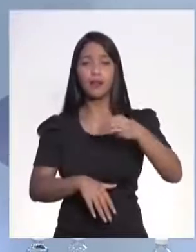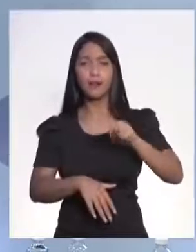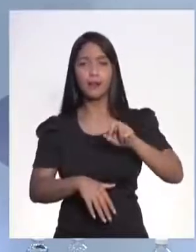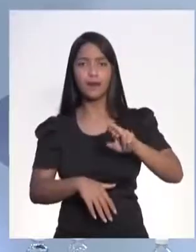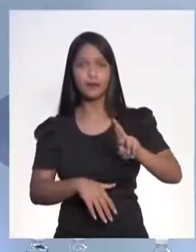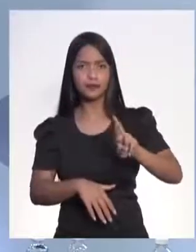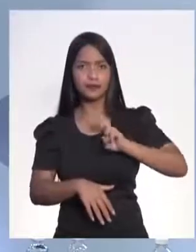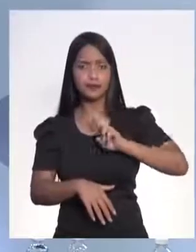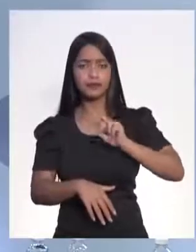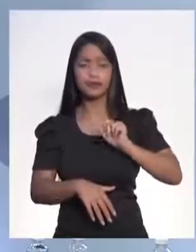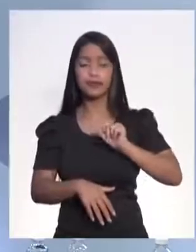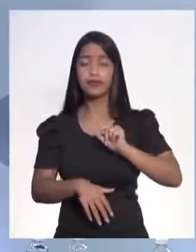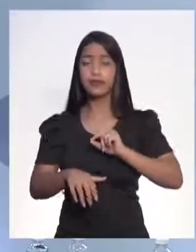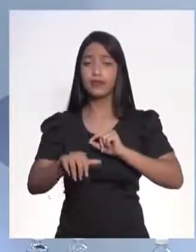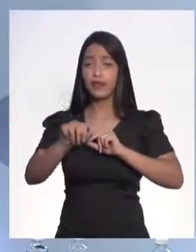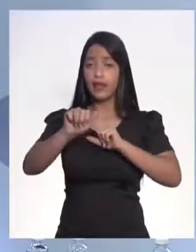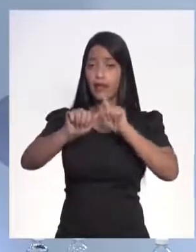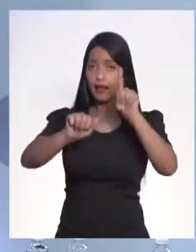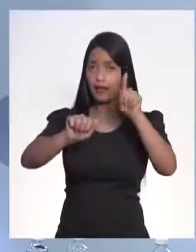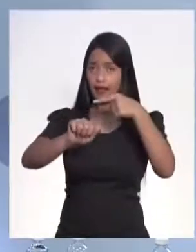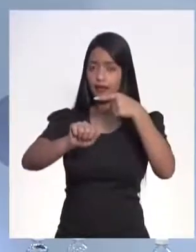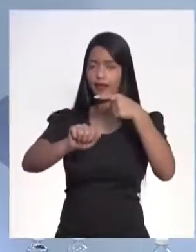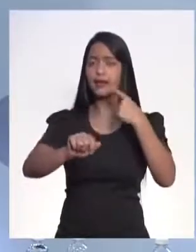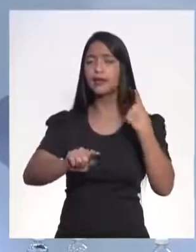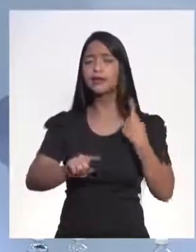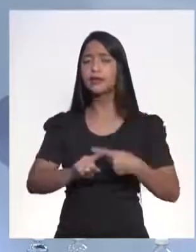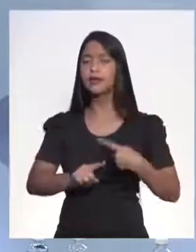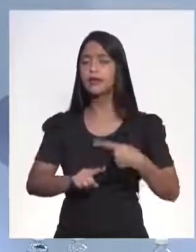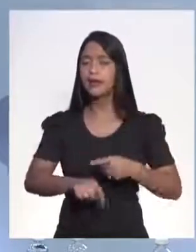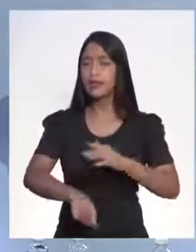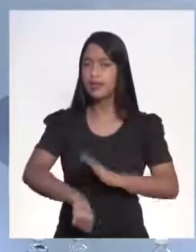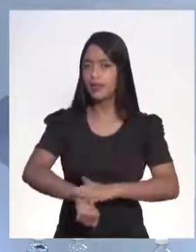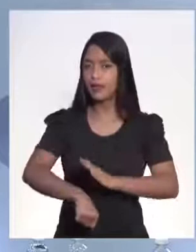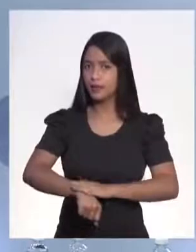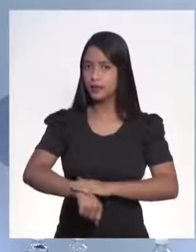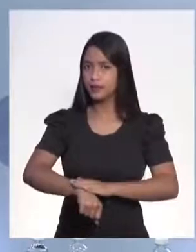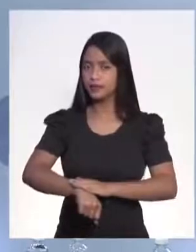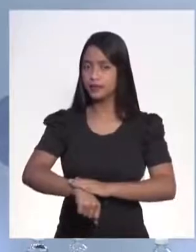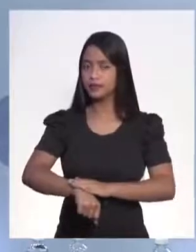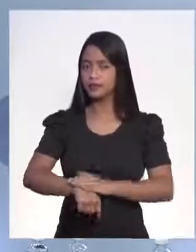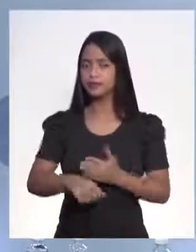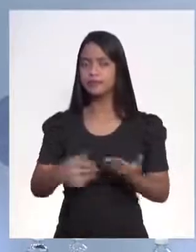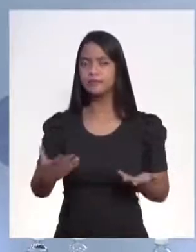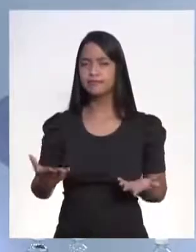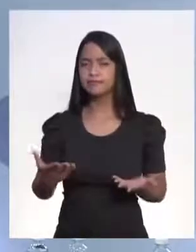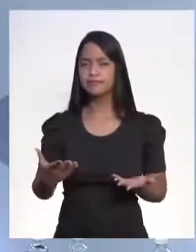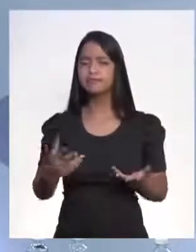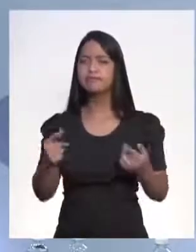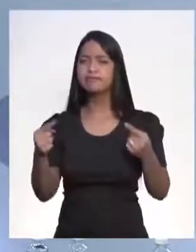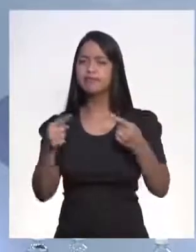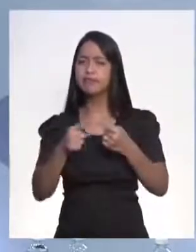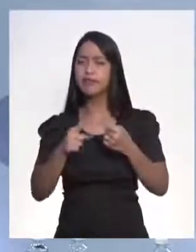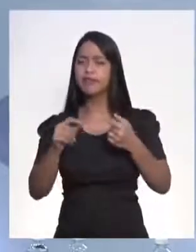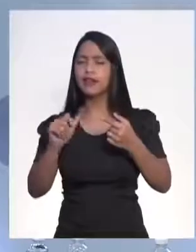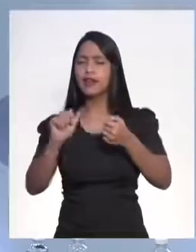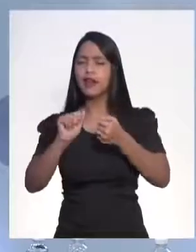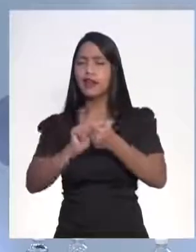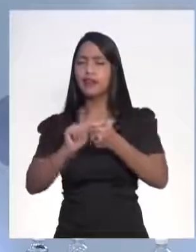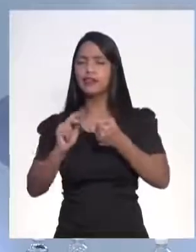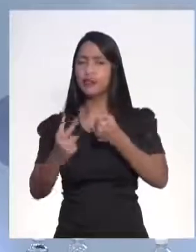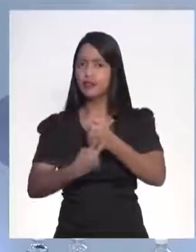aqui é uma classe que aconteceu por causa do tempo seria é um advérbio de tempo